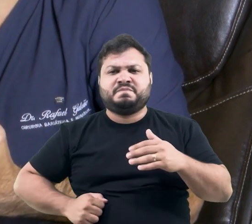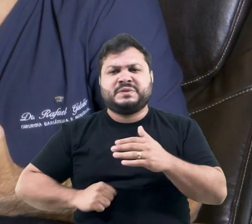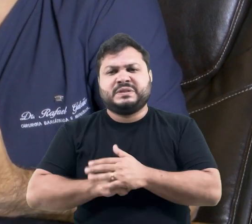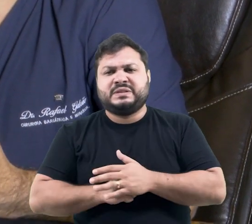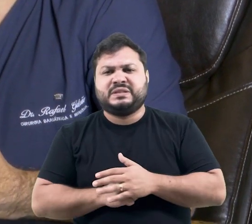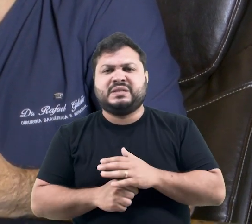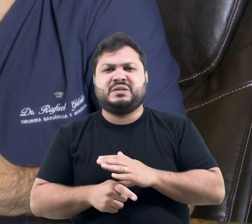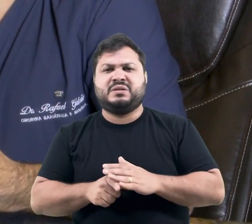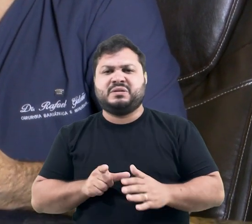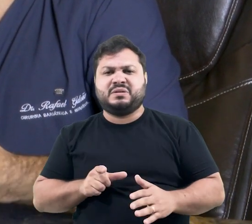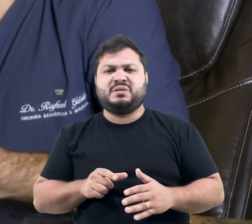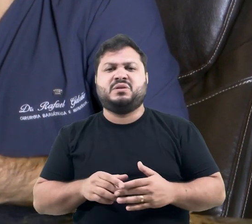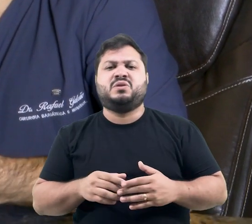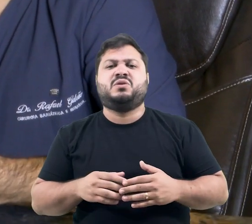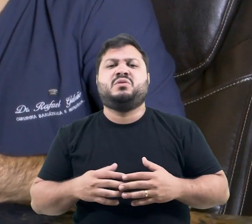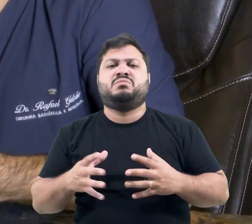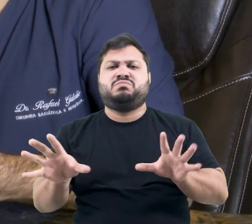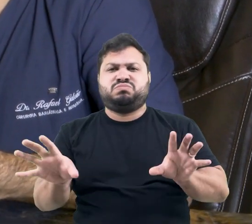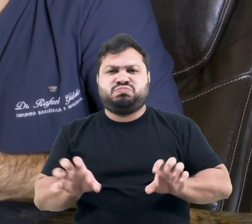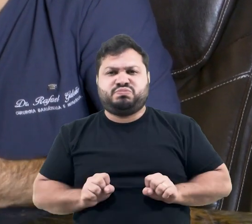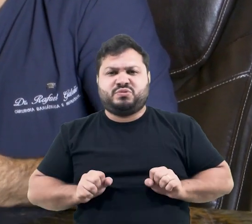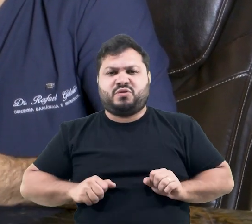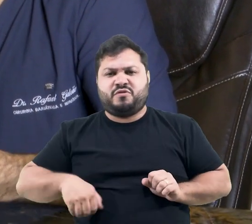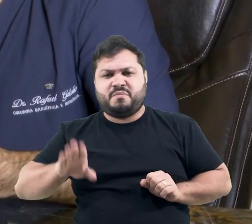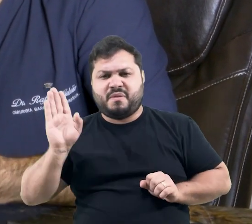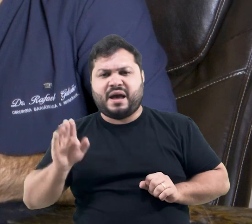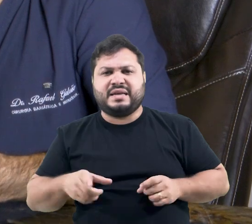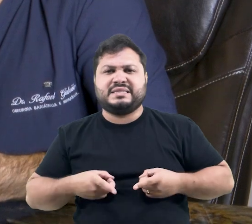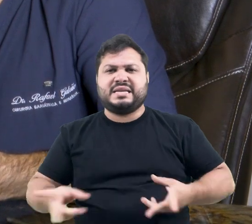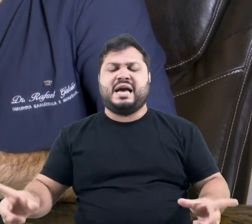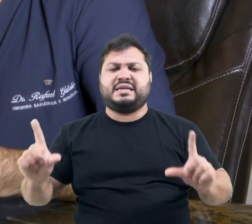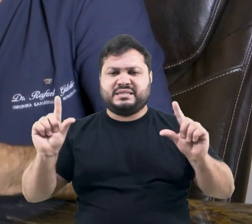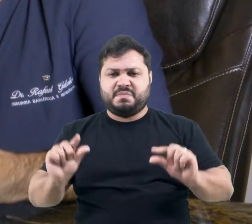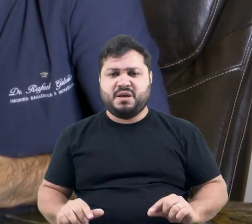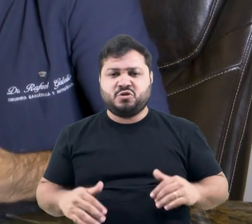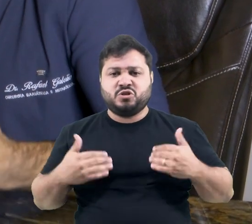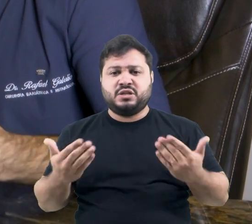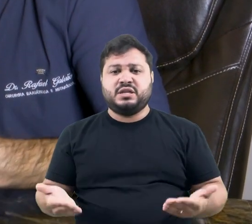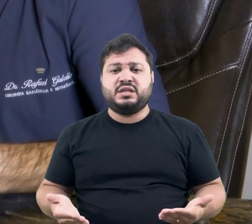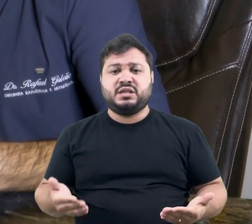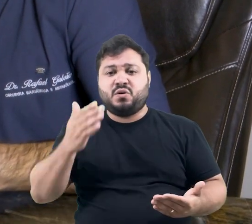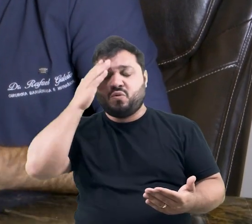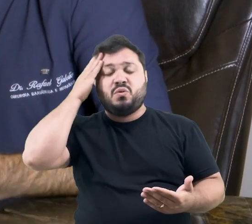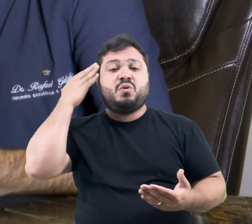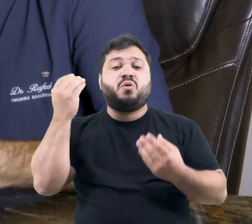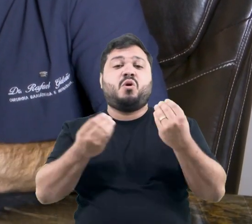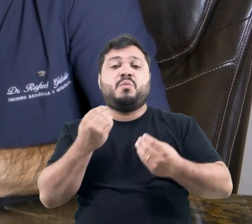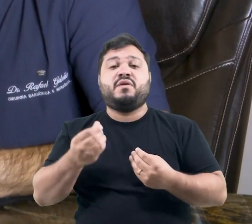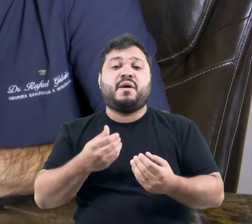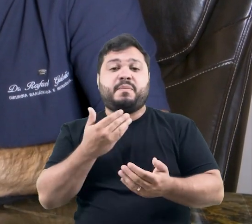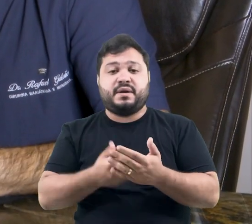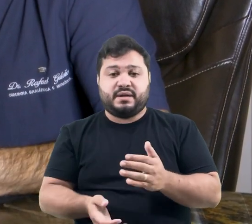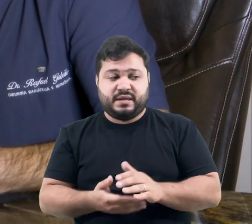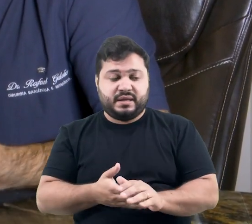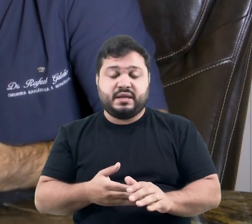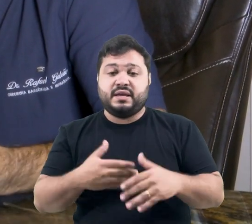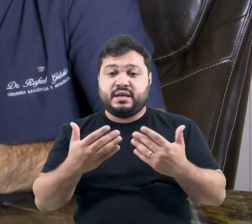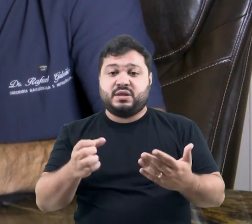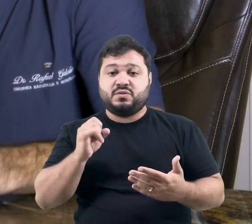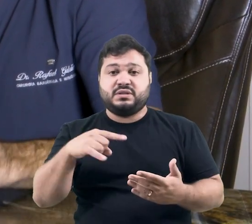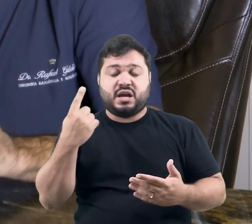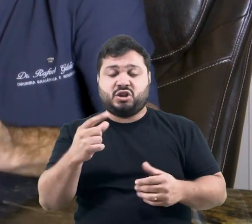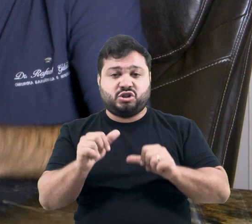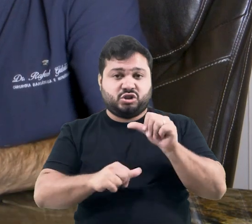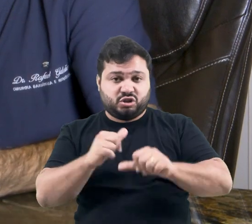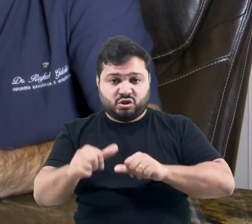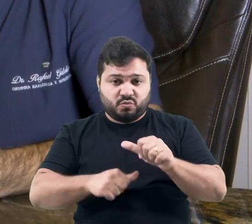sacia menos precocemente, o organismo absorve mais e gasta menos. Então tudo fala contra ela manter essa perda de peso. Então se a